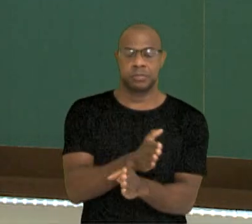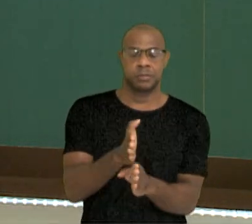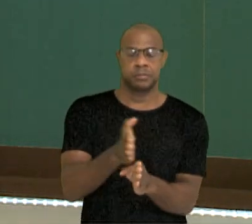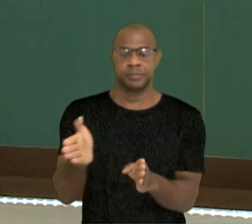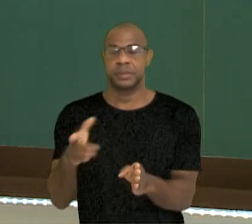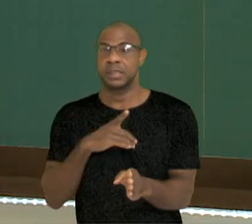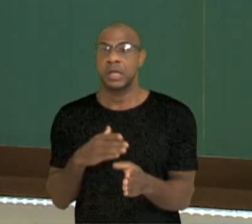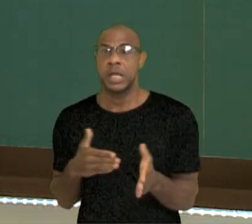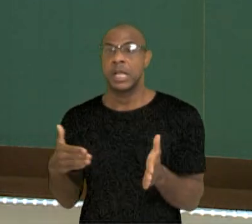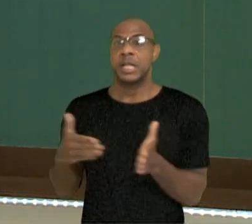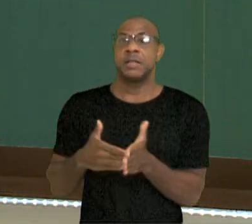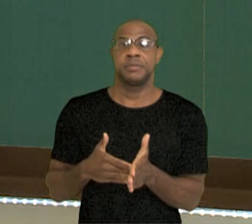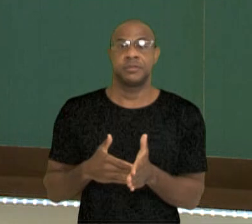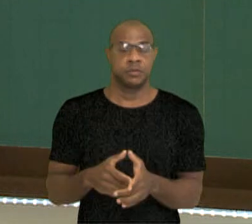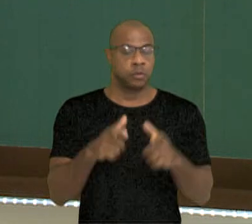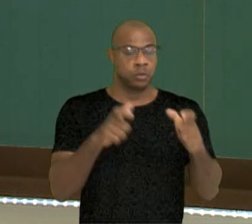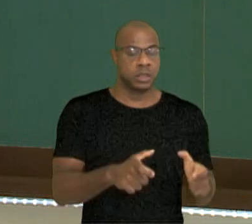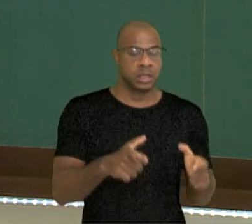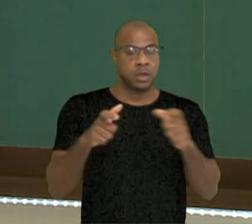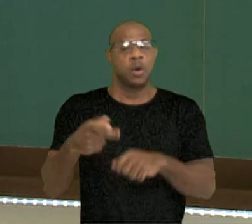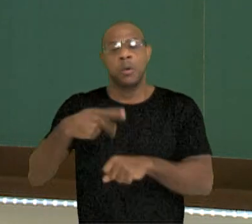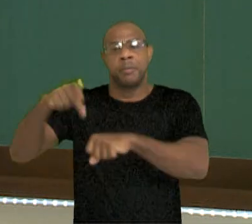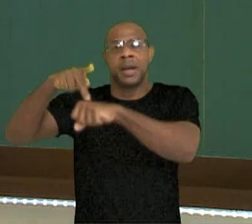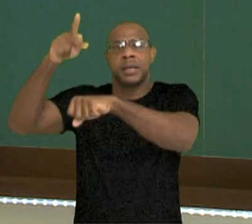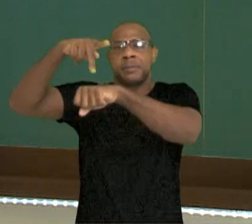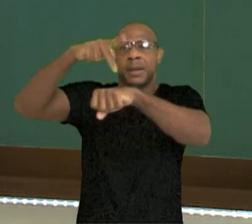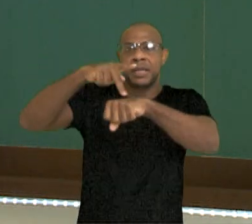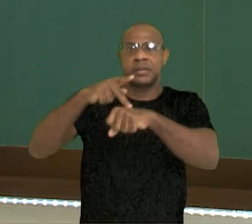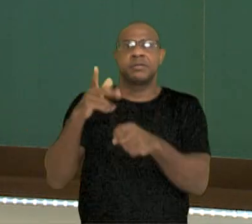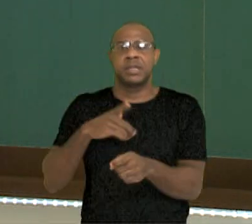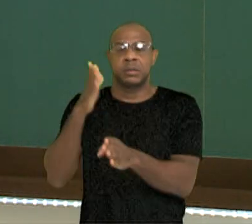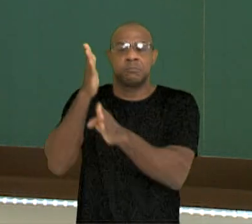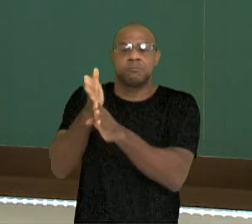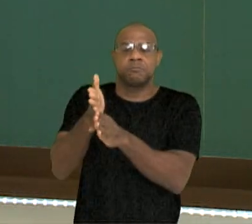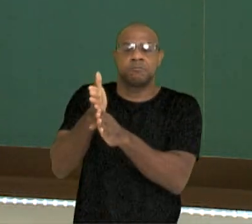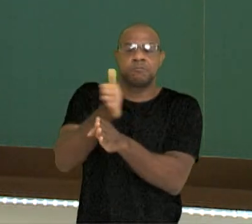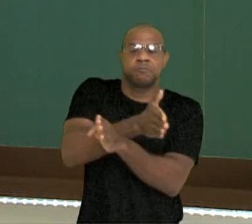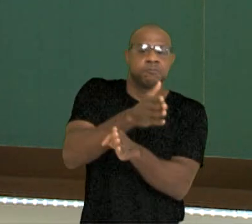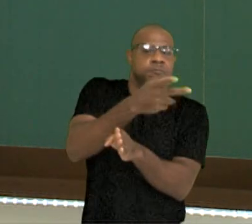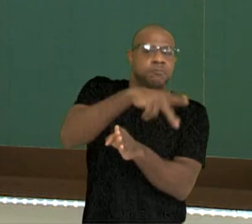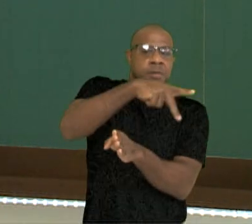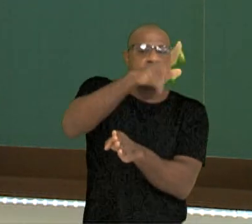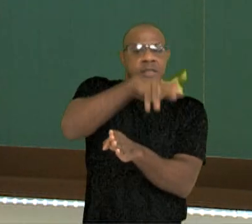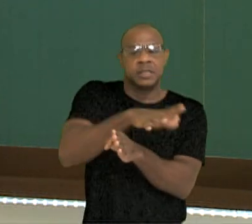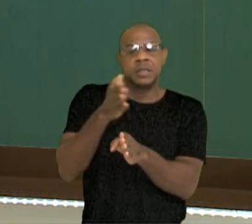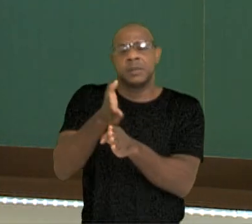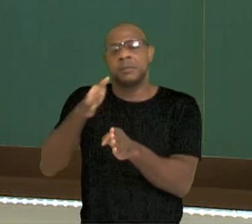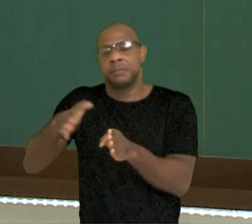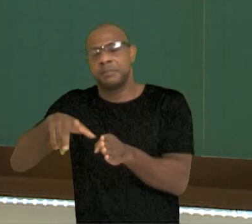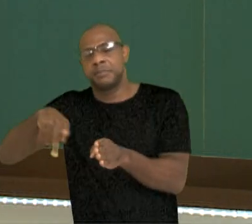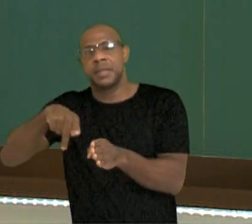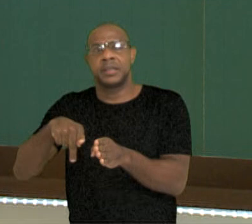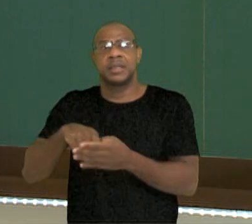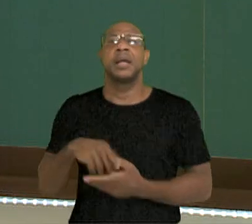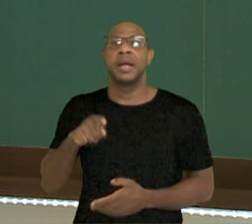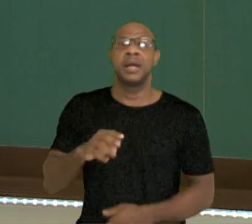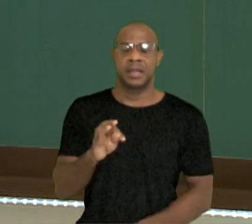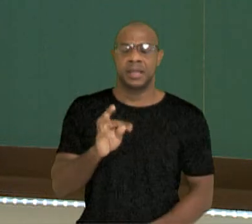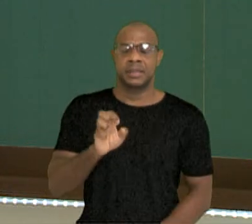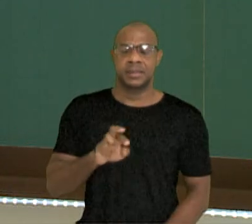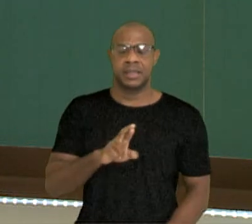os limites entre um país e outro. E é isso que vai determinar o que eu chamo de território